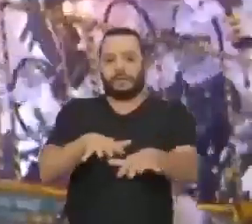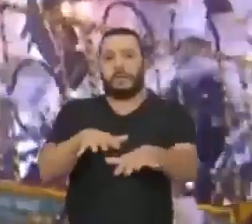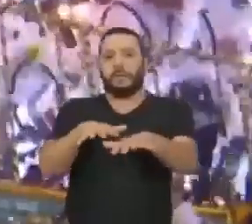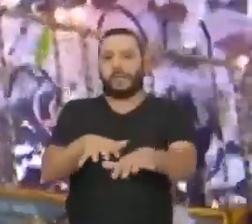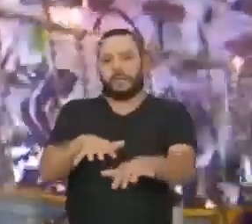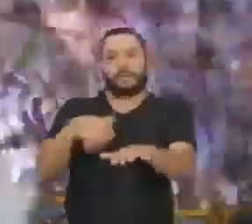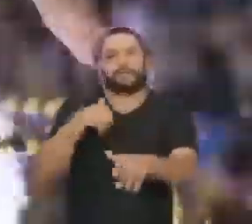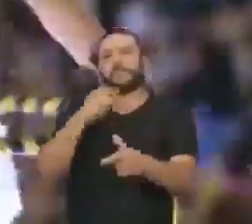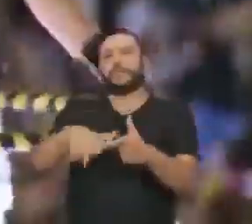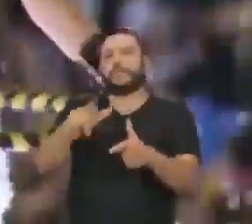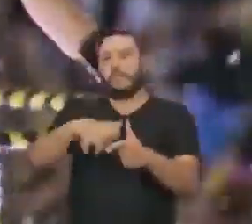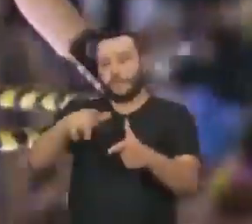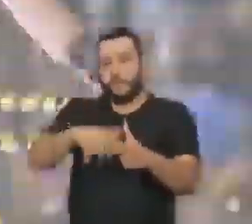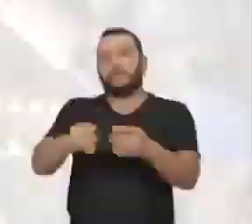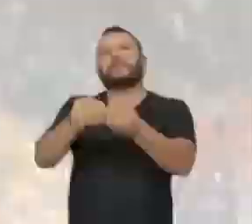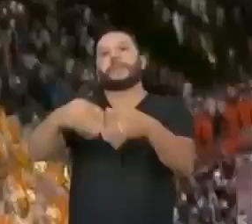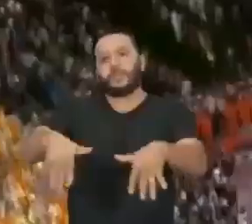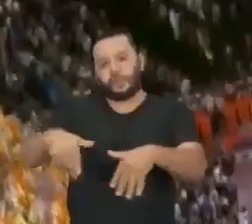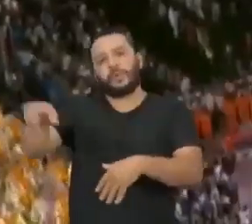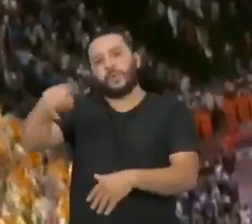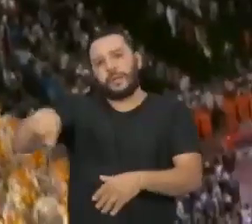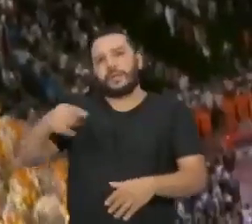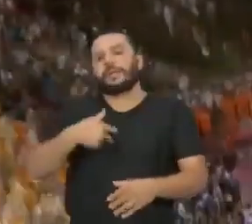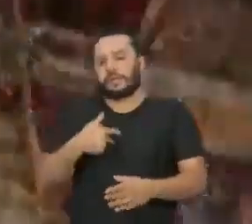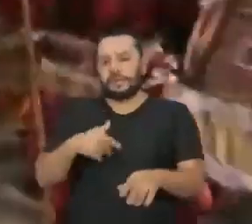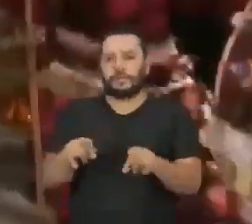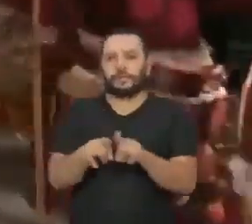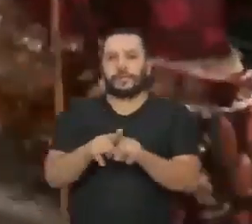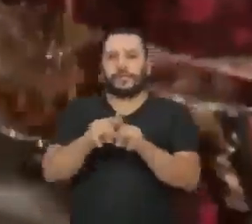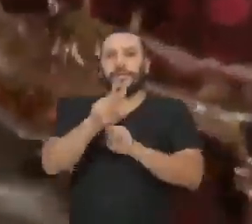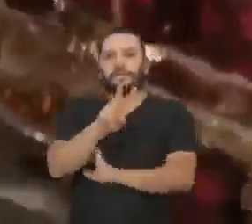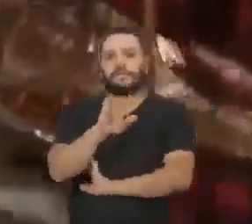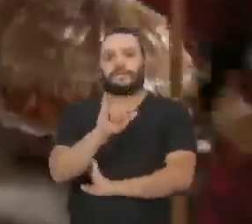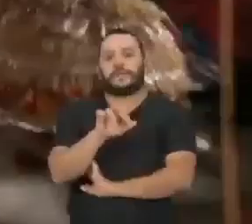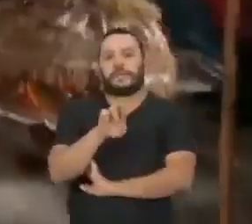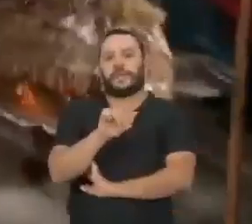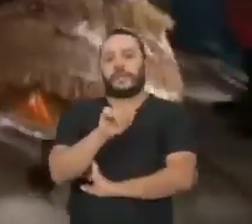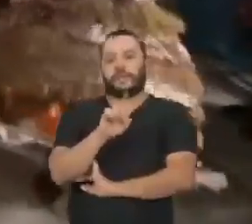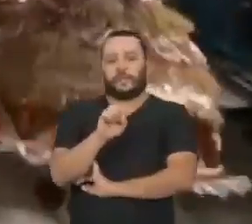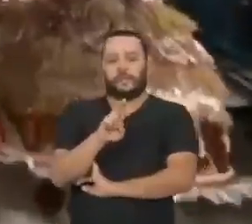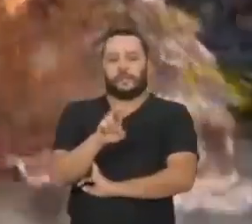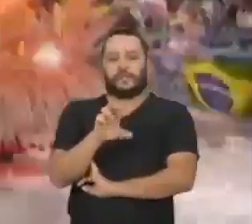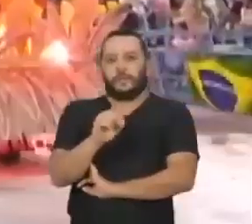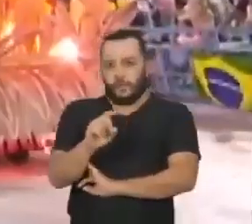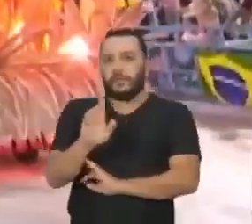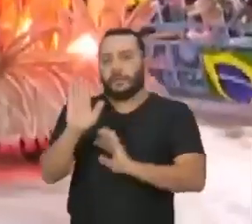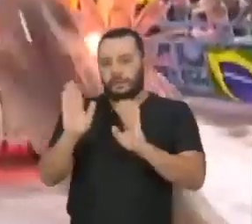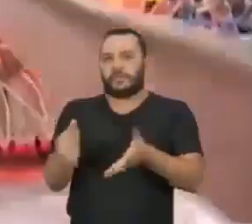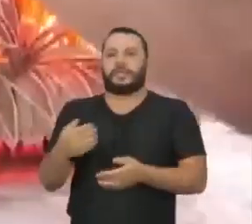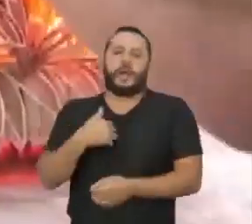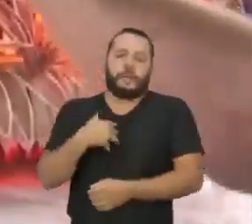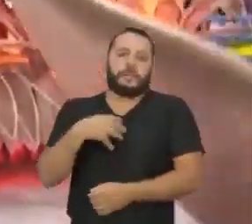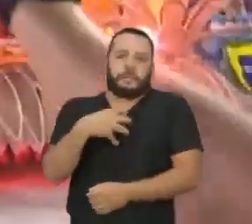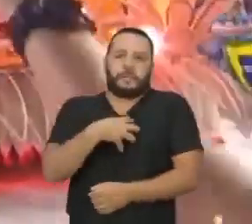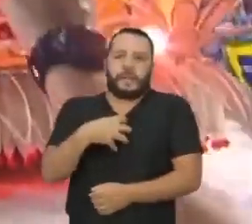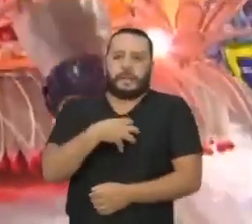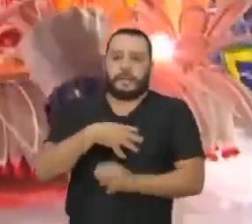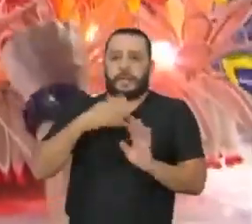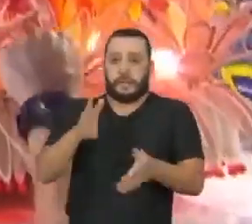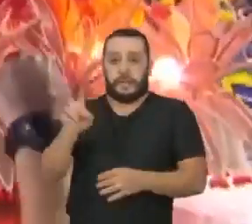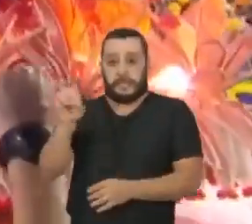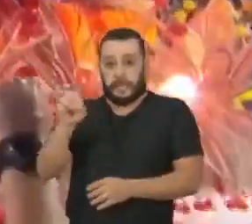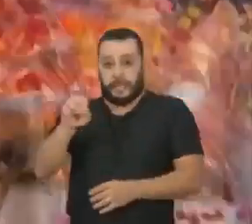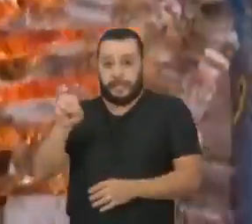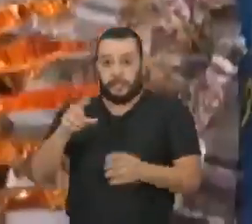pode adiar o sonho da agremiação. A Viradouro trouxe o afoxé da Bahia para a avenida, celebrando a 5ª geração de mulheres que